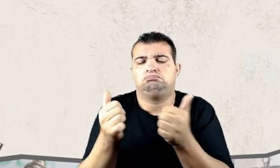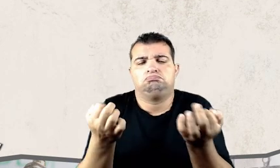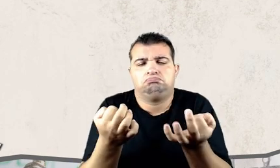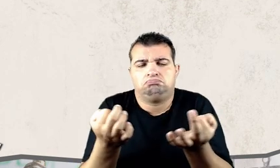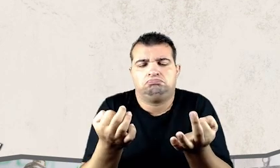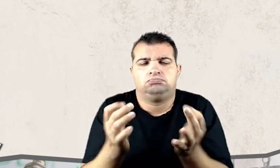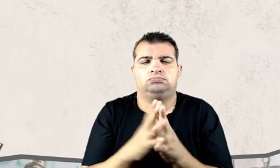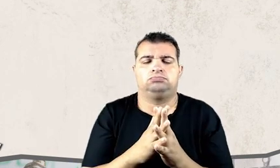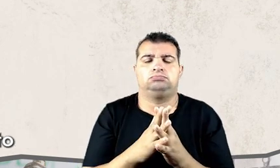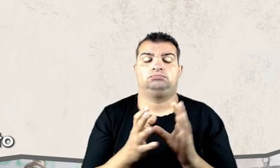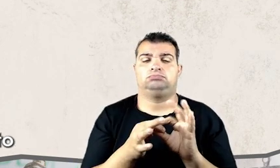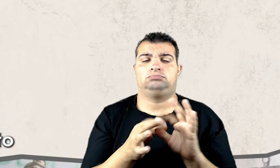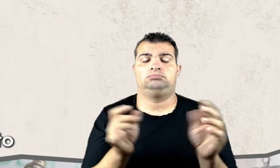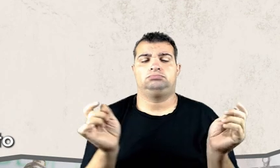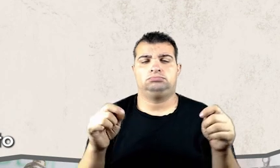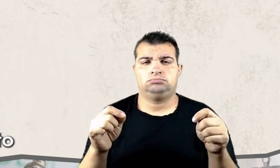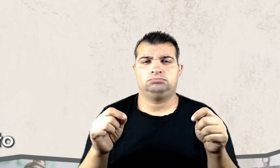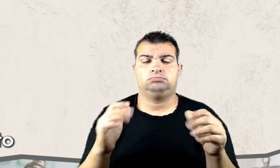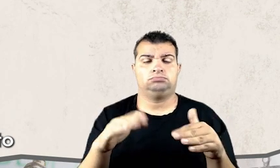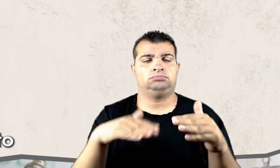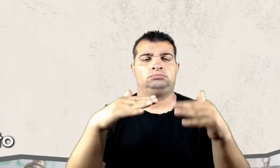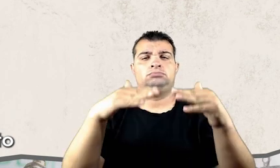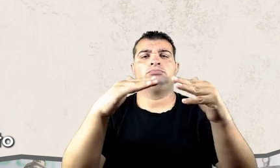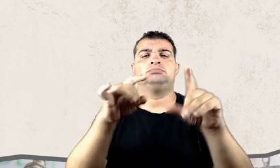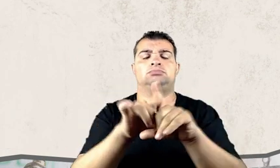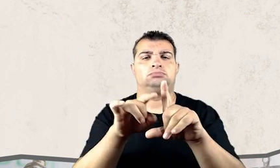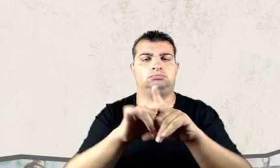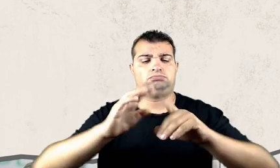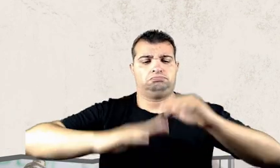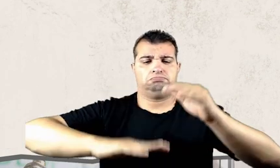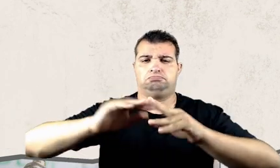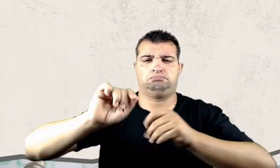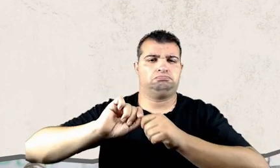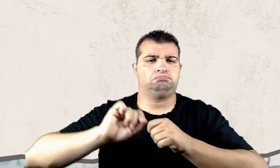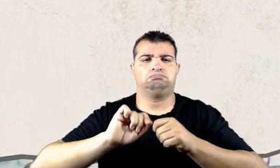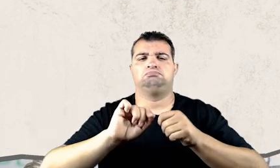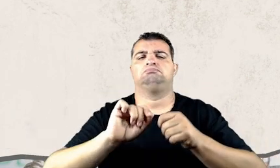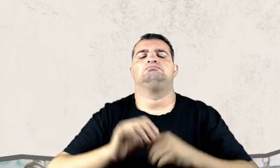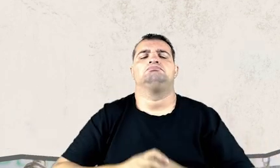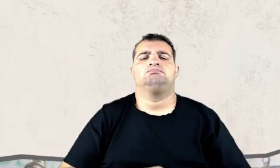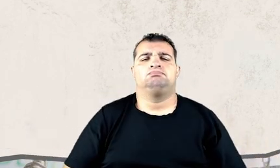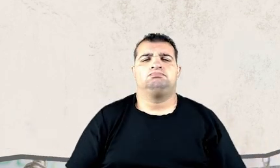funcionando perfeitamente, permitindo o desenvolvimento e as realizações.